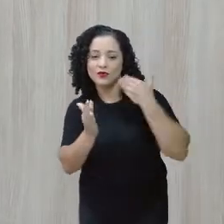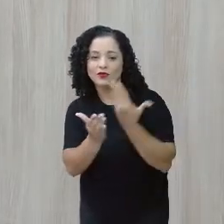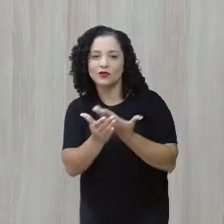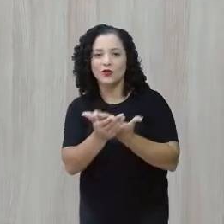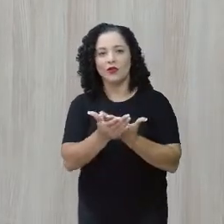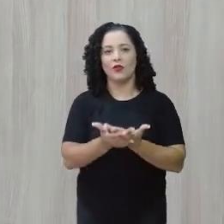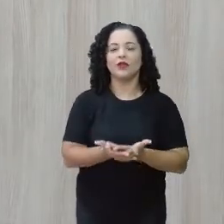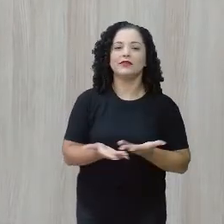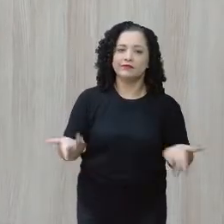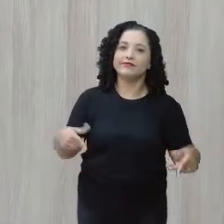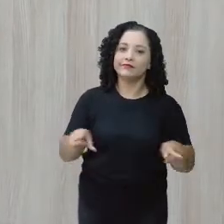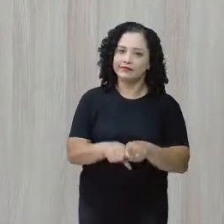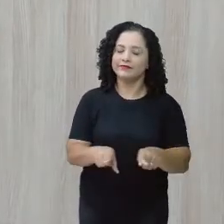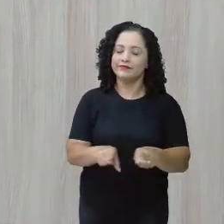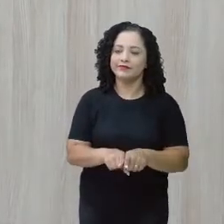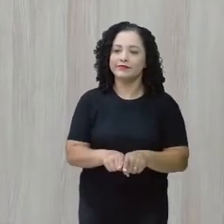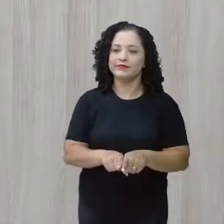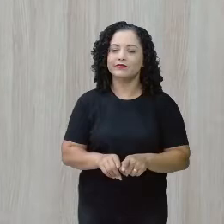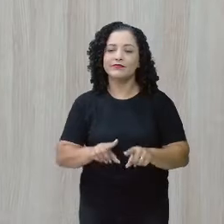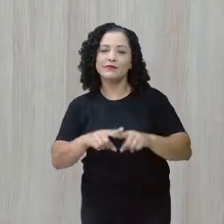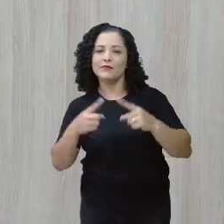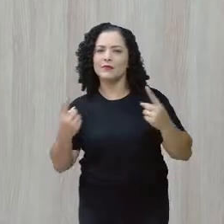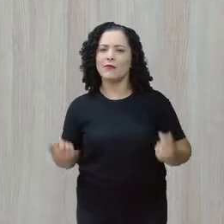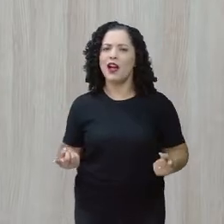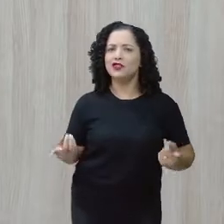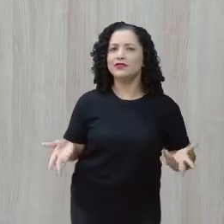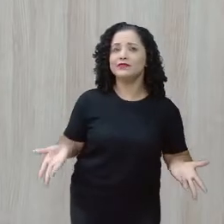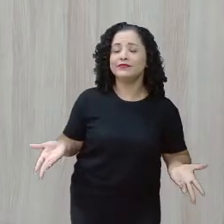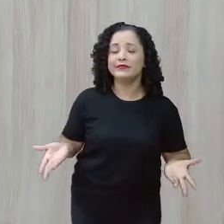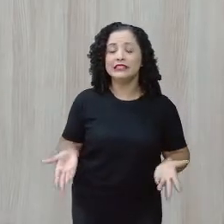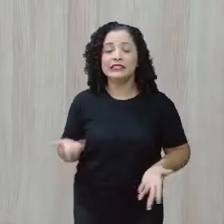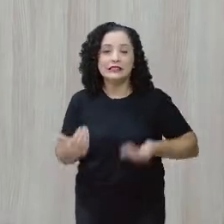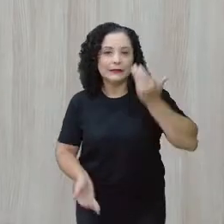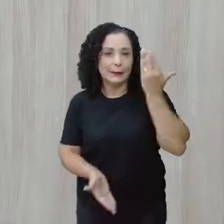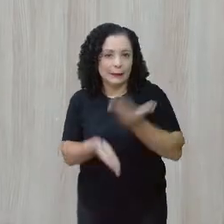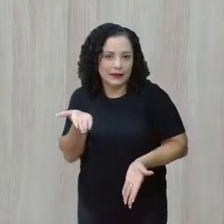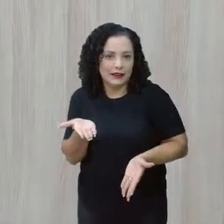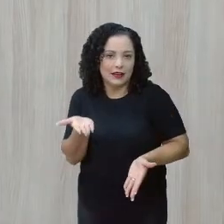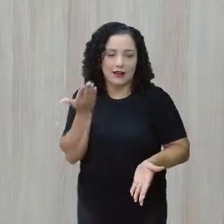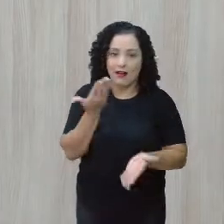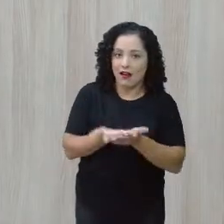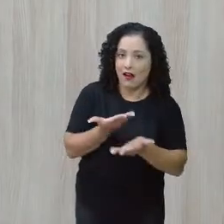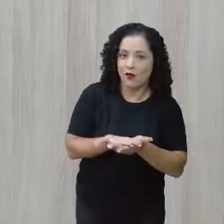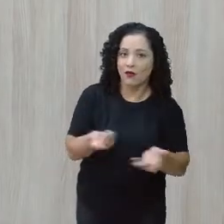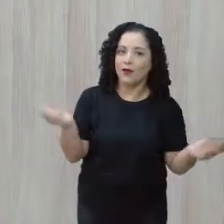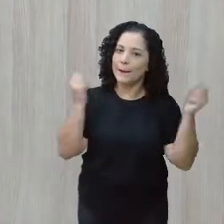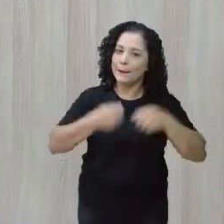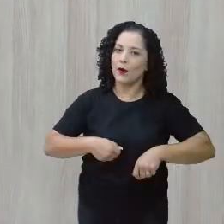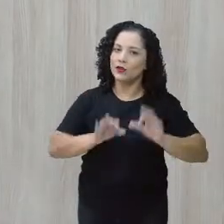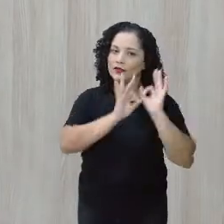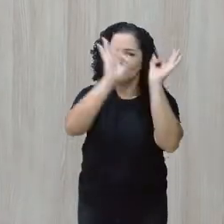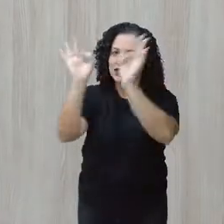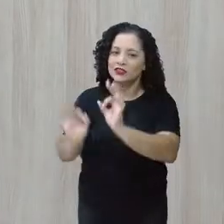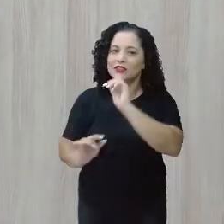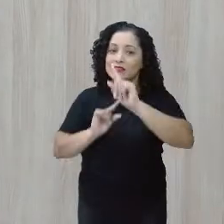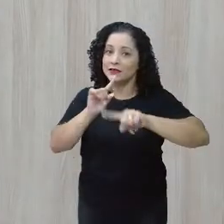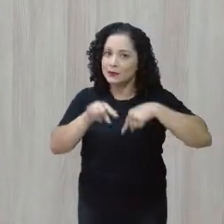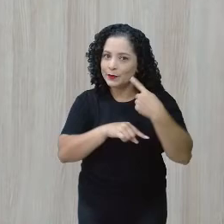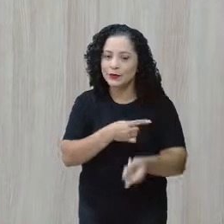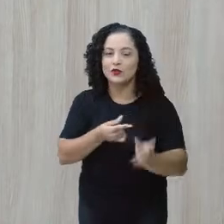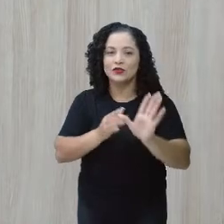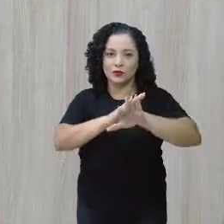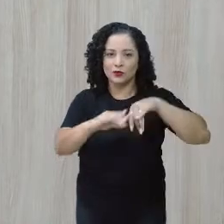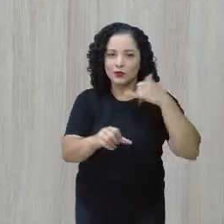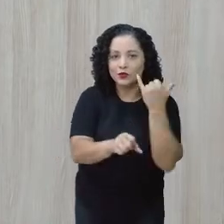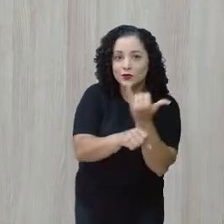perguntas também. Mas, se por um acaso, né, você perder essa aula, vocês têm como ver, tanto no aplicativo, como também